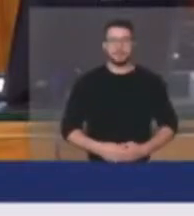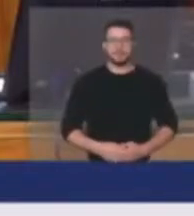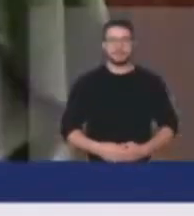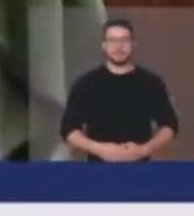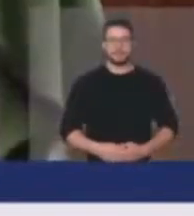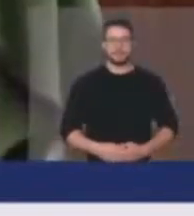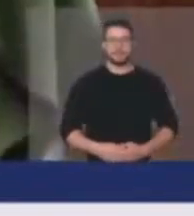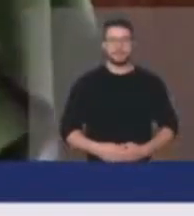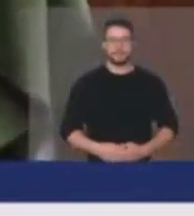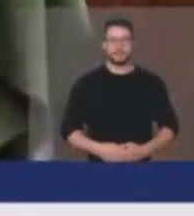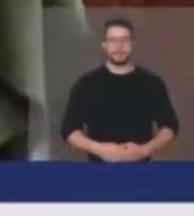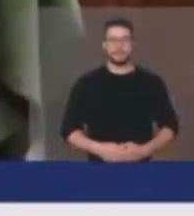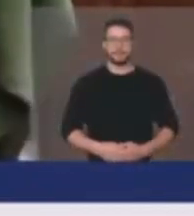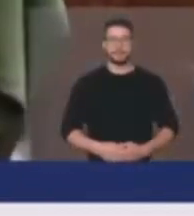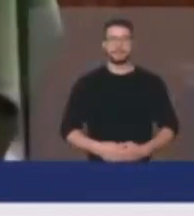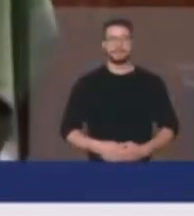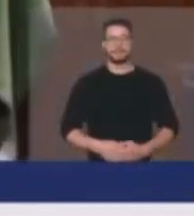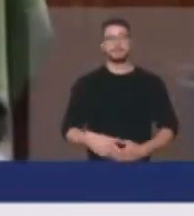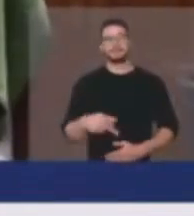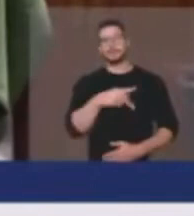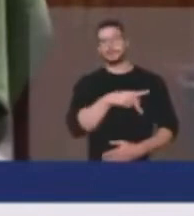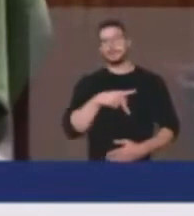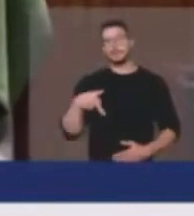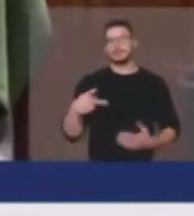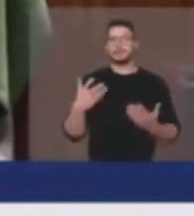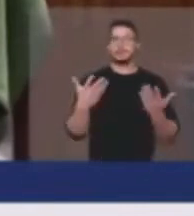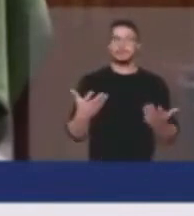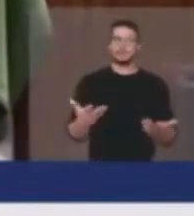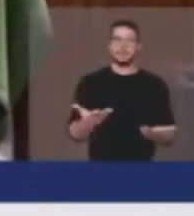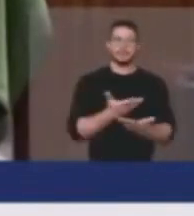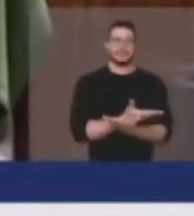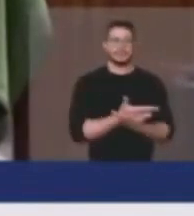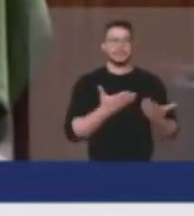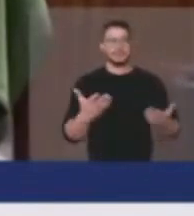Deputados. Senhores deputados, senhoras deputadas,